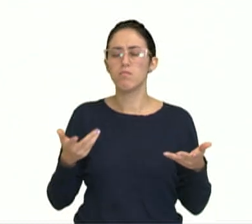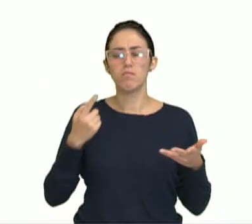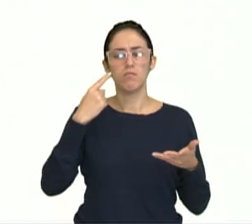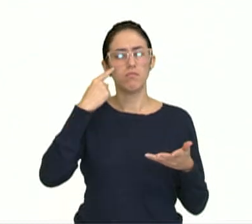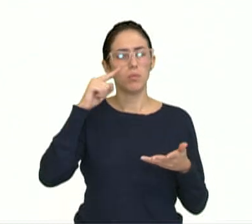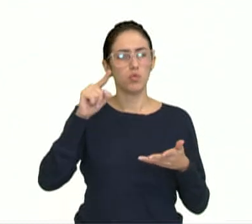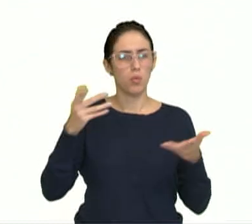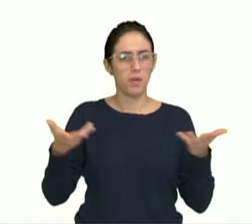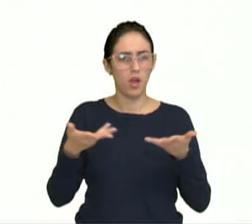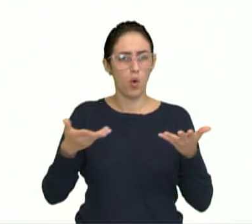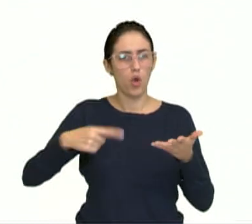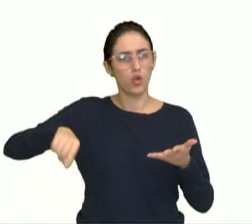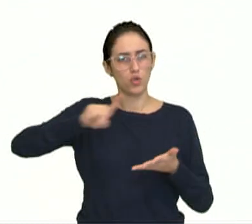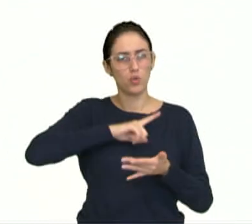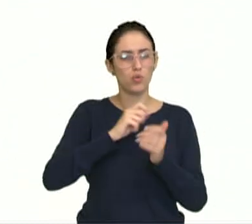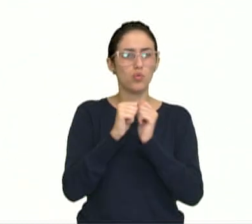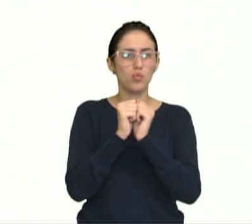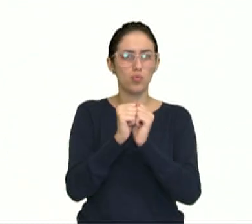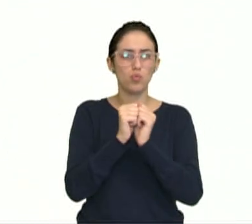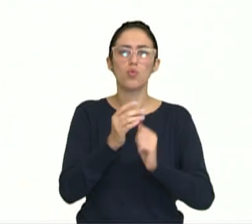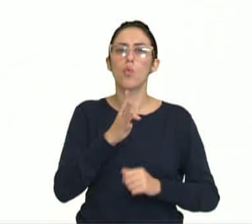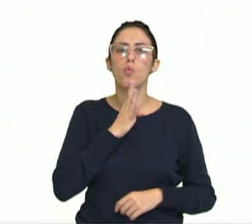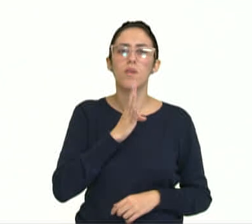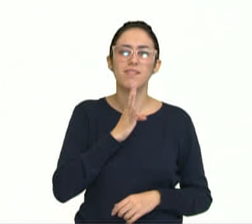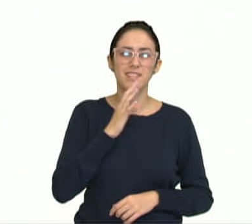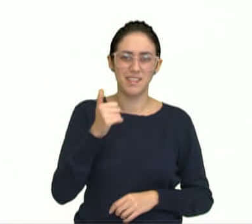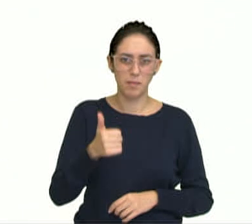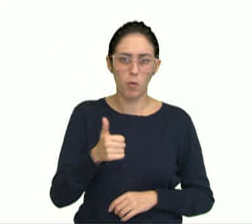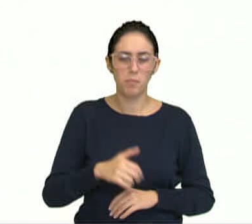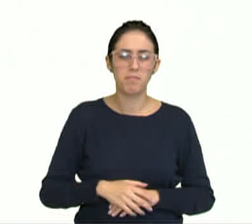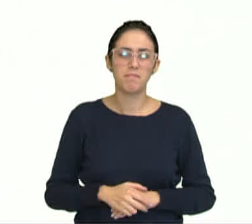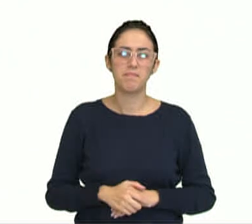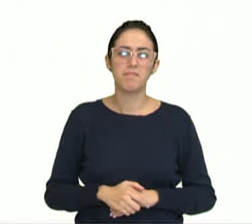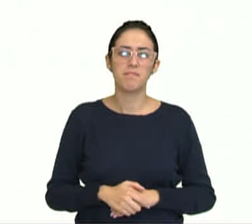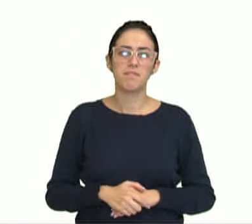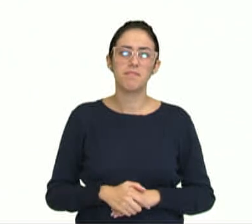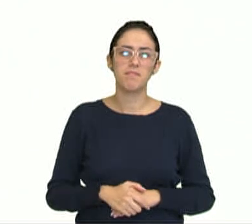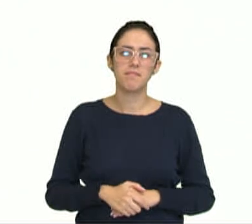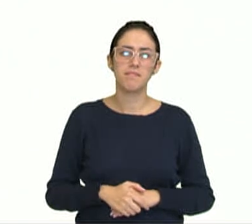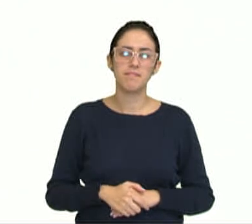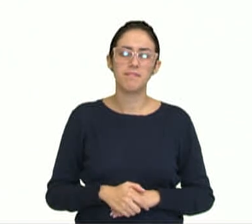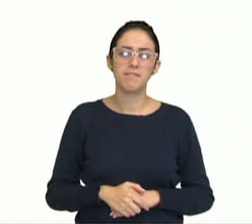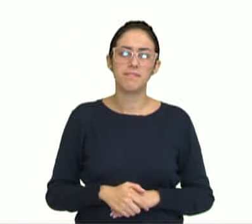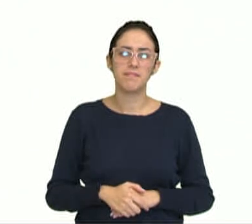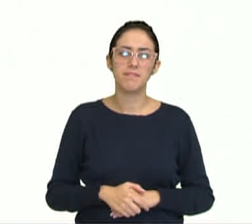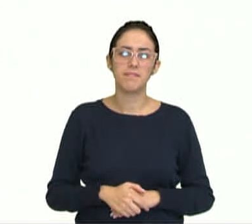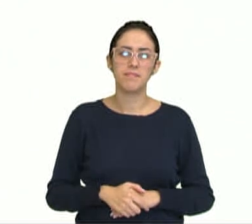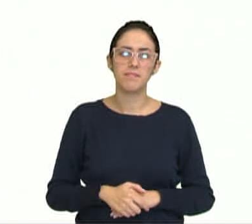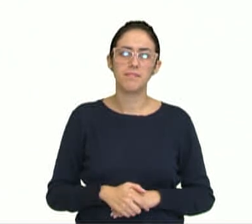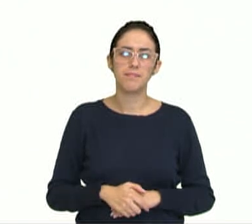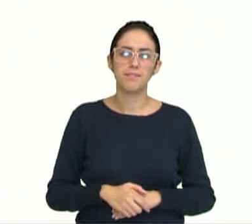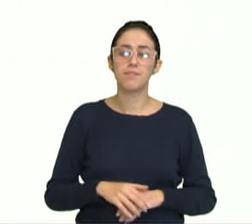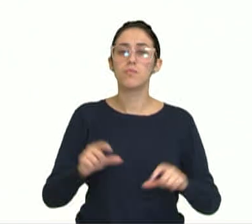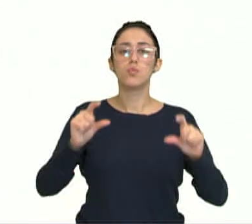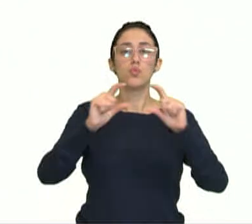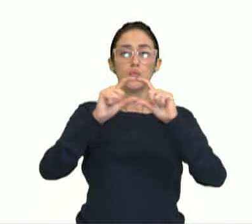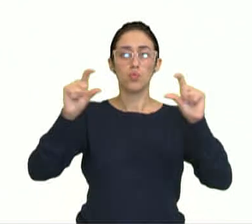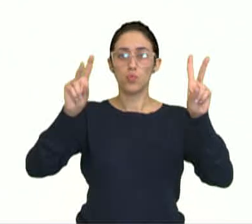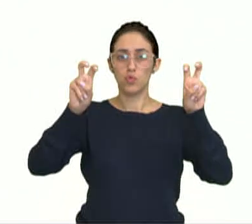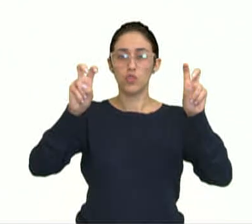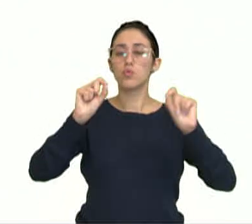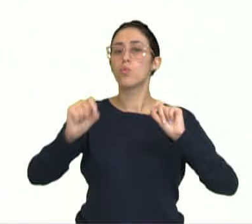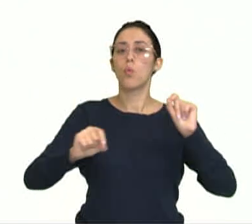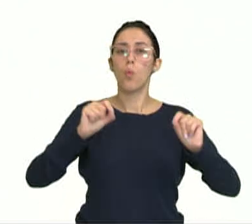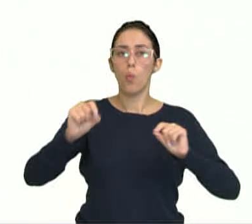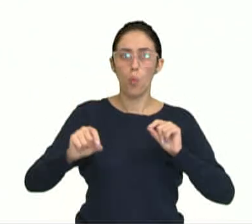descobrir juntos um pouco sobre a história dela, tá bom? Bora lá, pessoal. O título aqui do nosso texto é justamente esse daqui, olha.